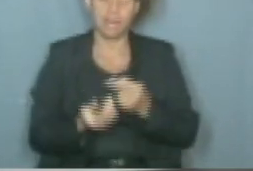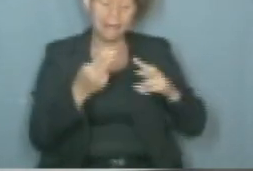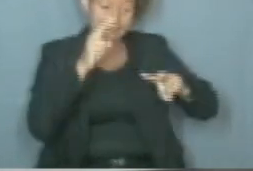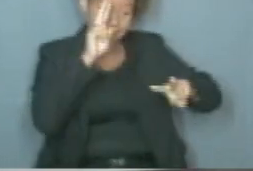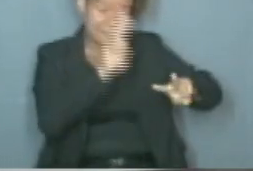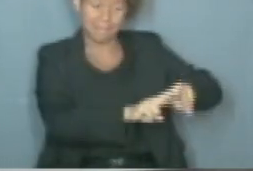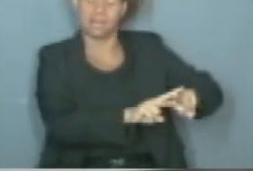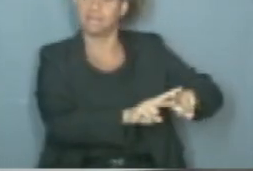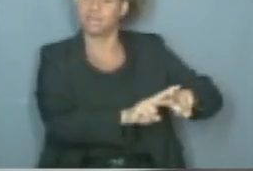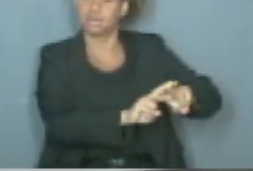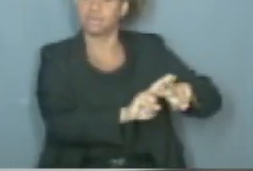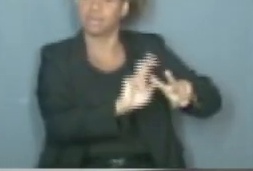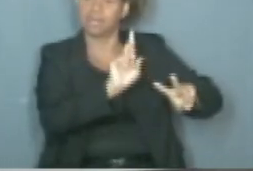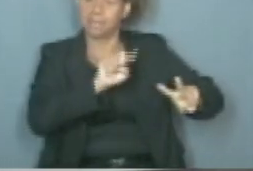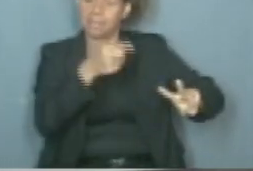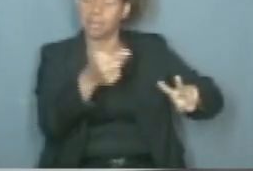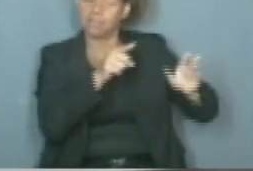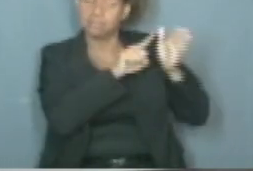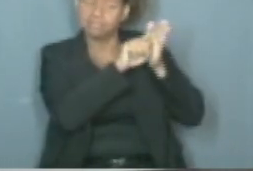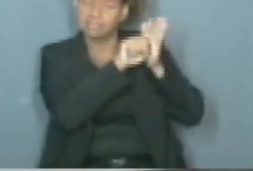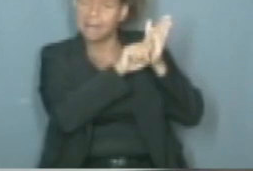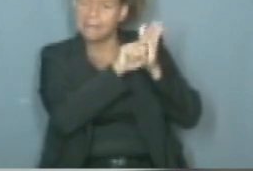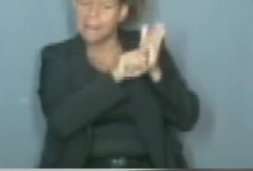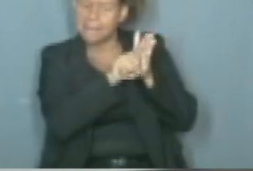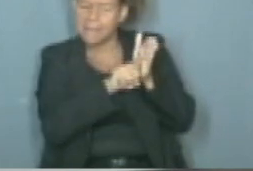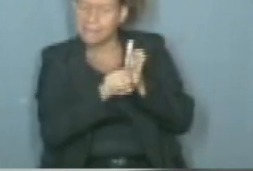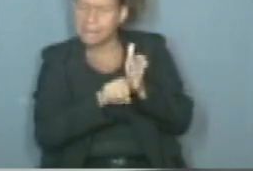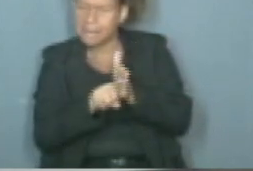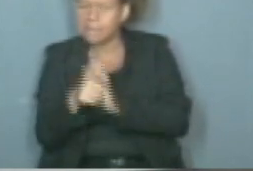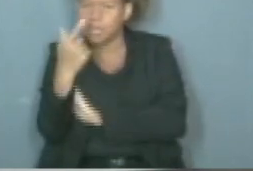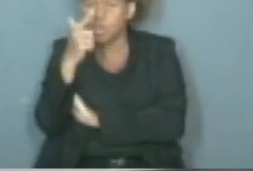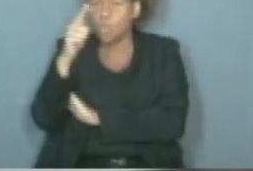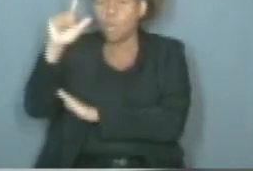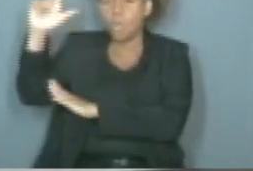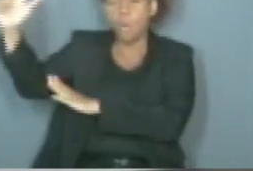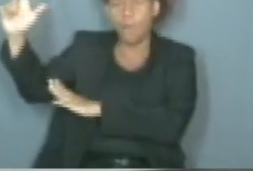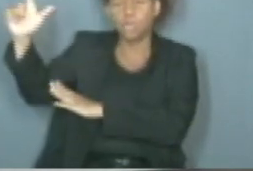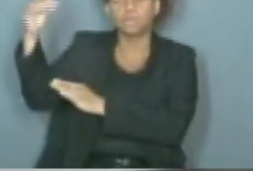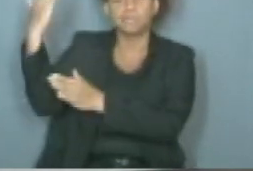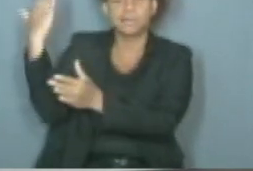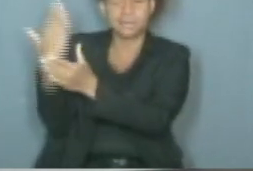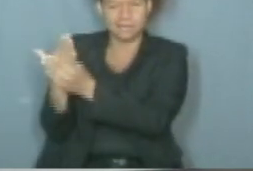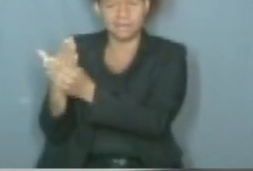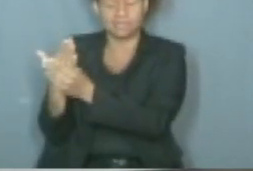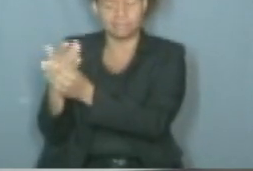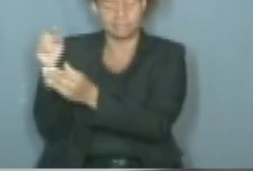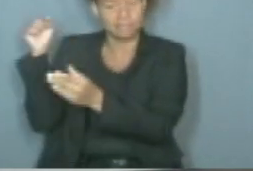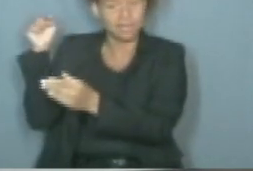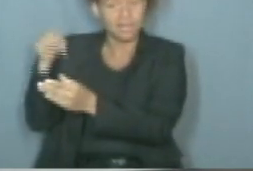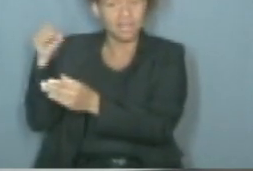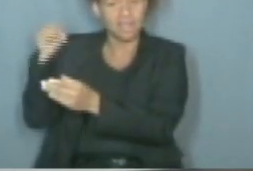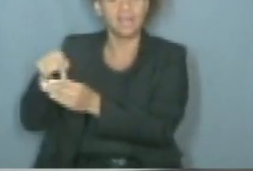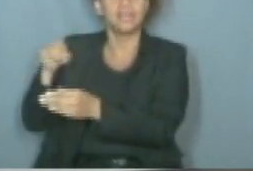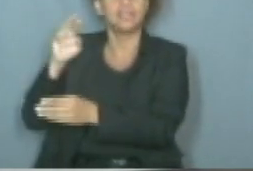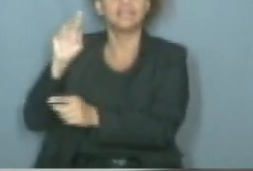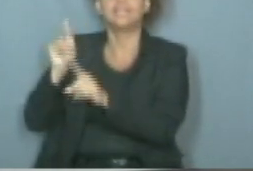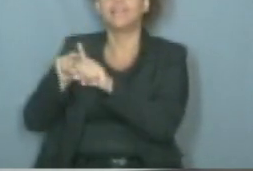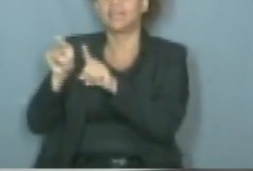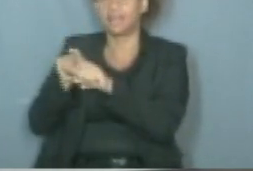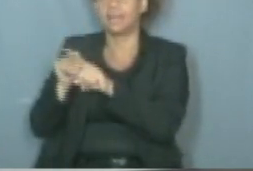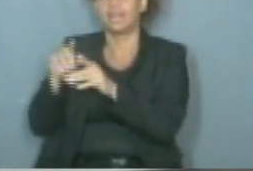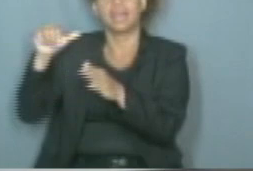Preso depois de ser investigado em um outro inquérito, um inquérito em que ele responde